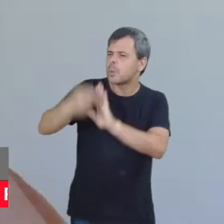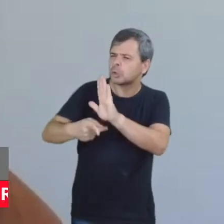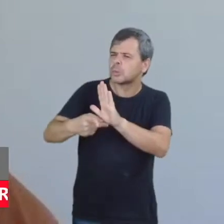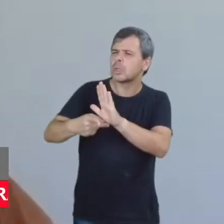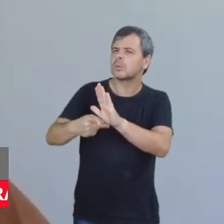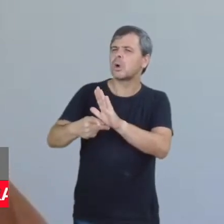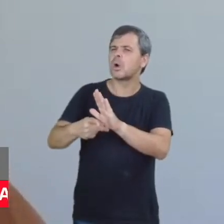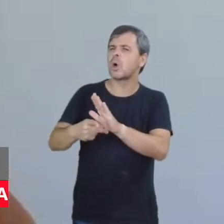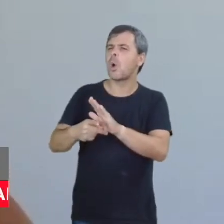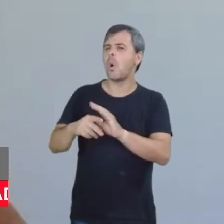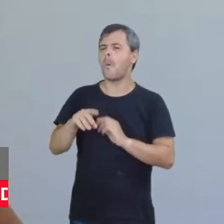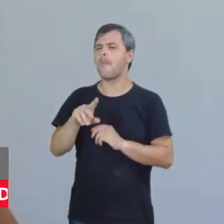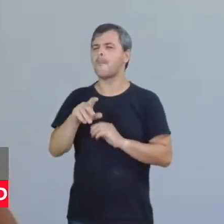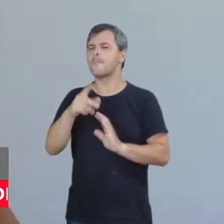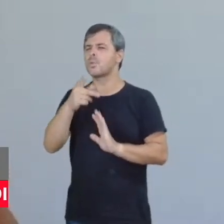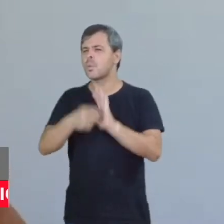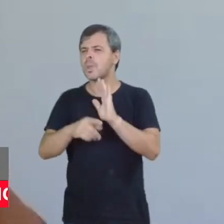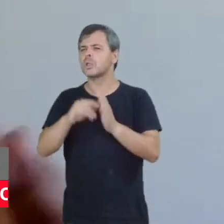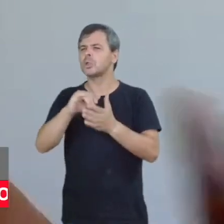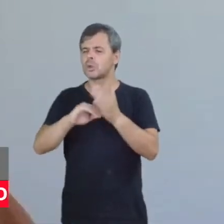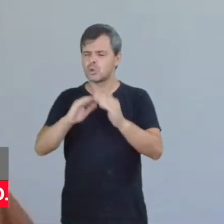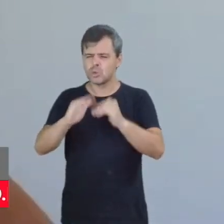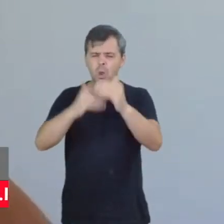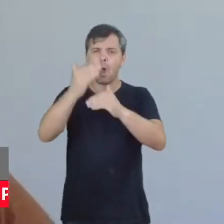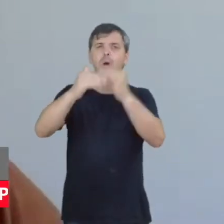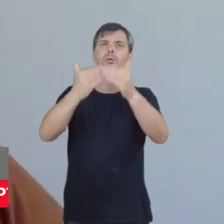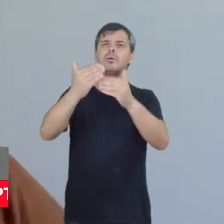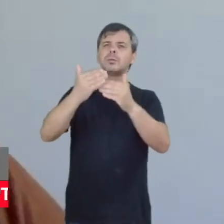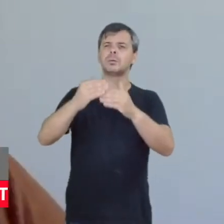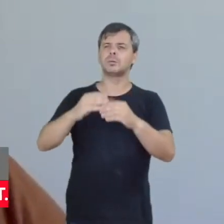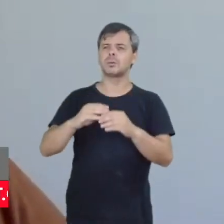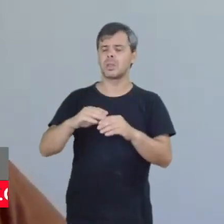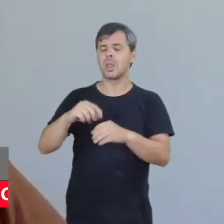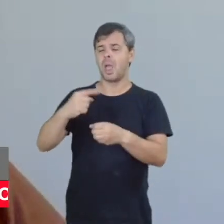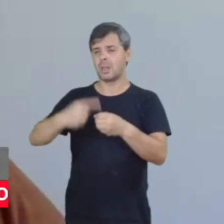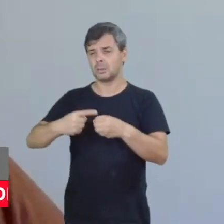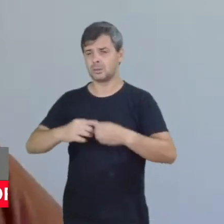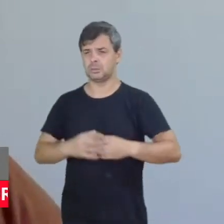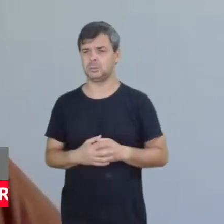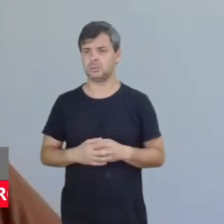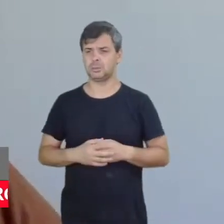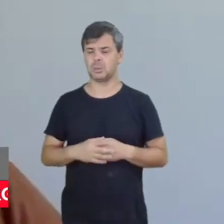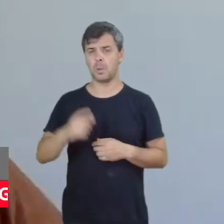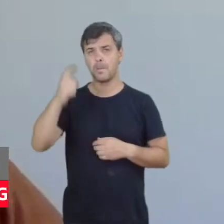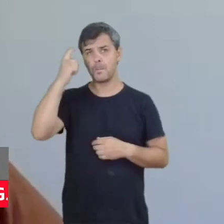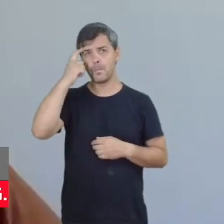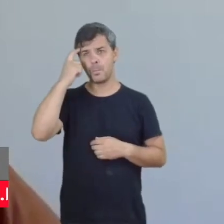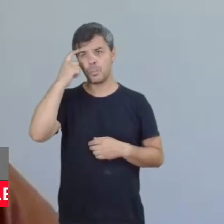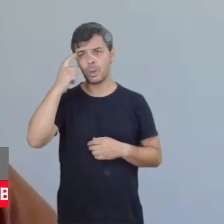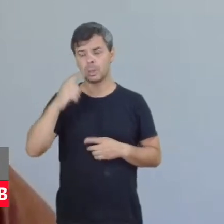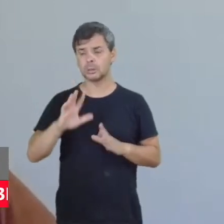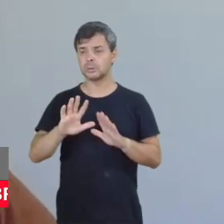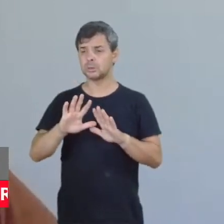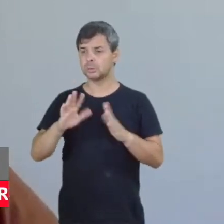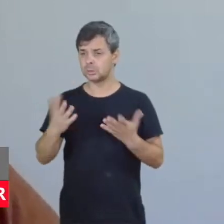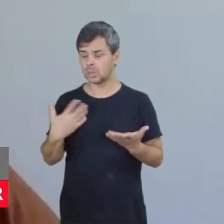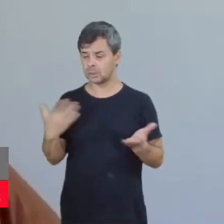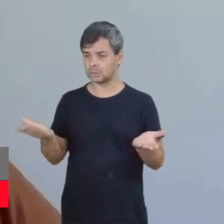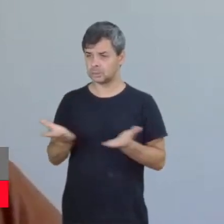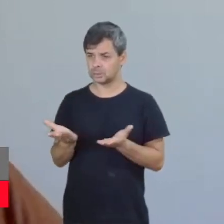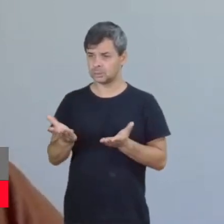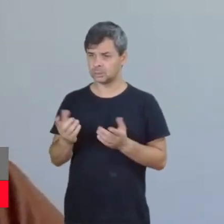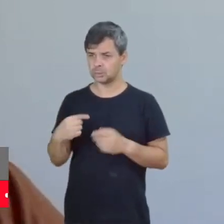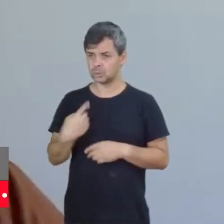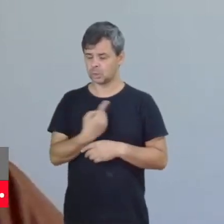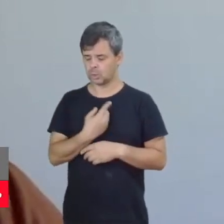plano diretor, como é que se cresce, desenvolve a cidade, pensando já nesse momento que